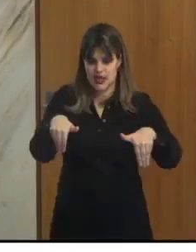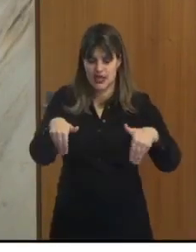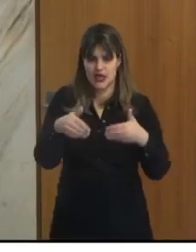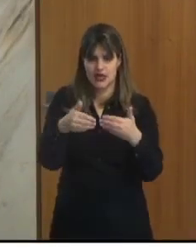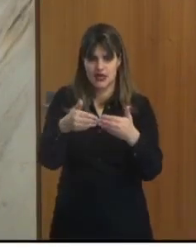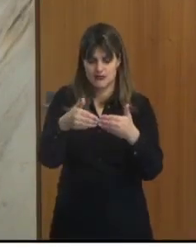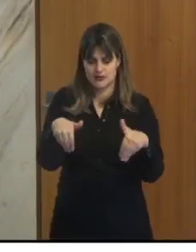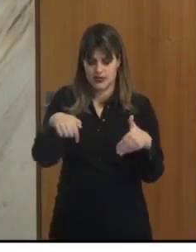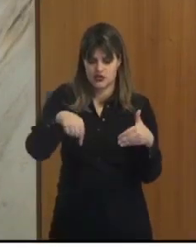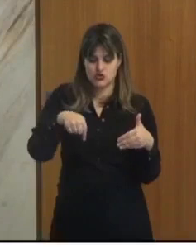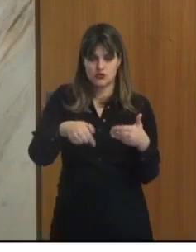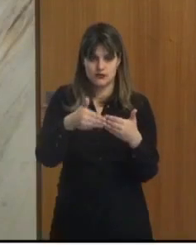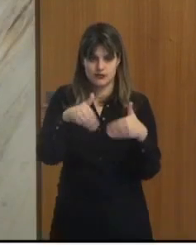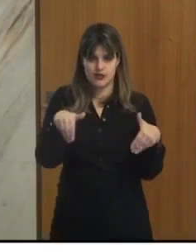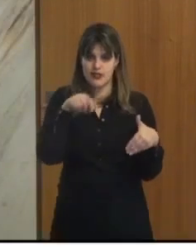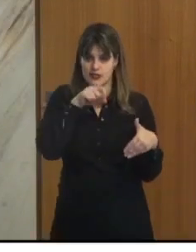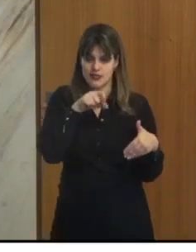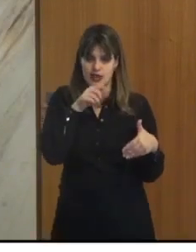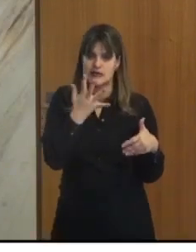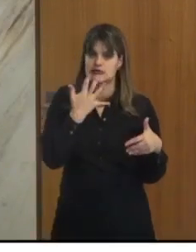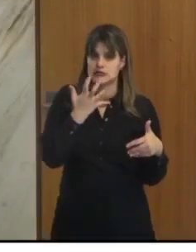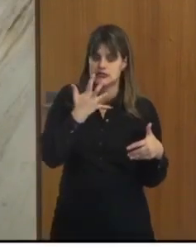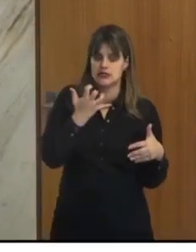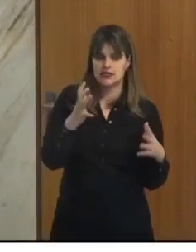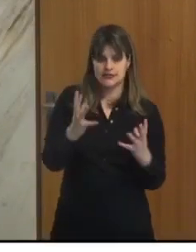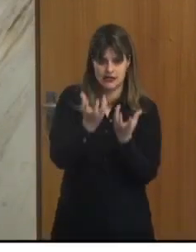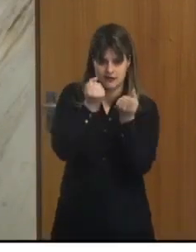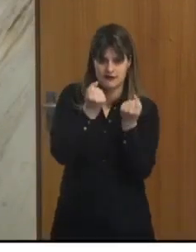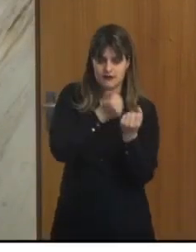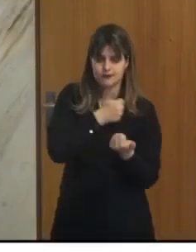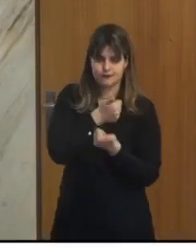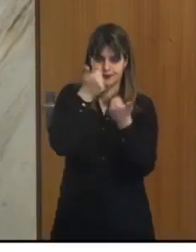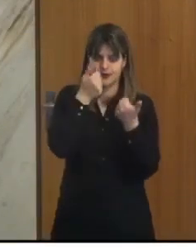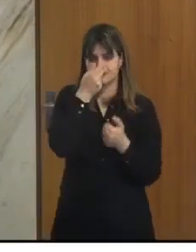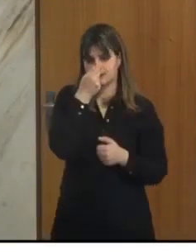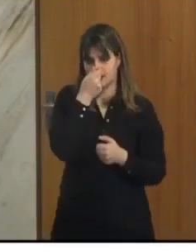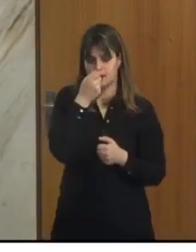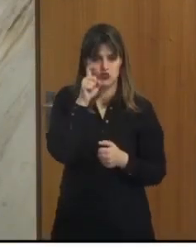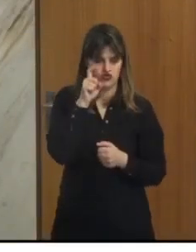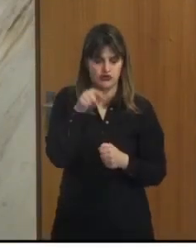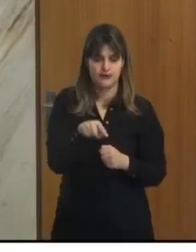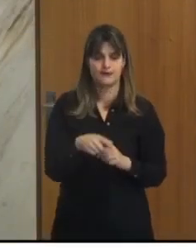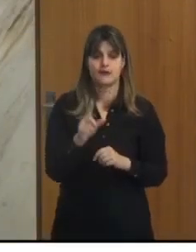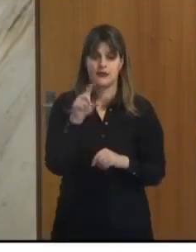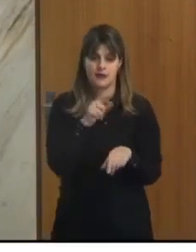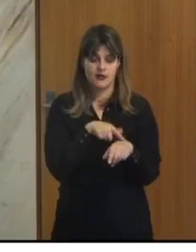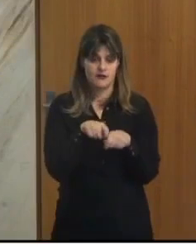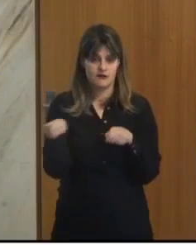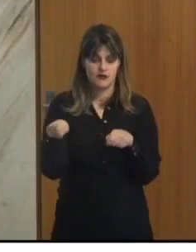sul de Coimbra que permita salvaguardar a cidade. E é também nesta altura que Dom